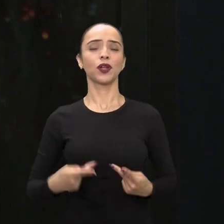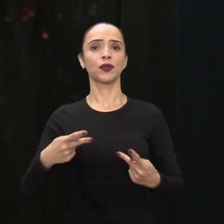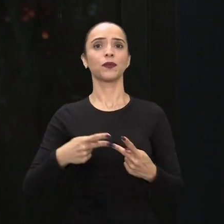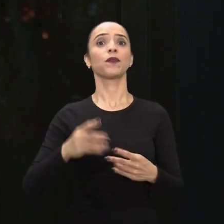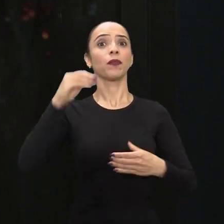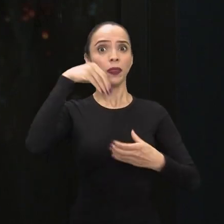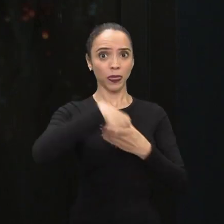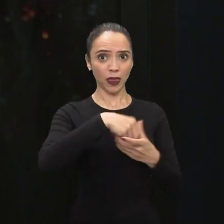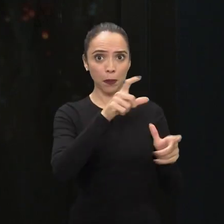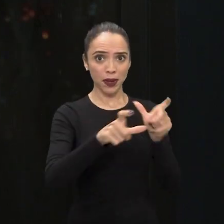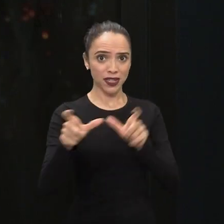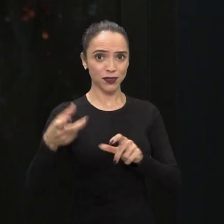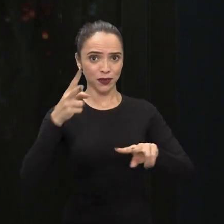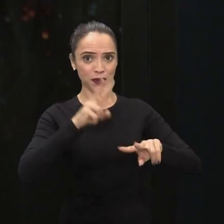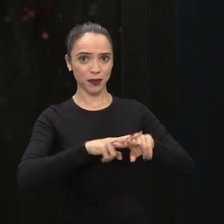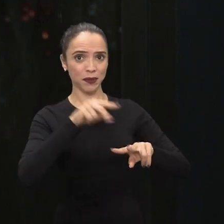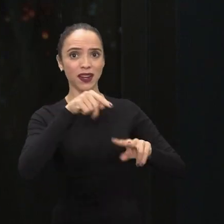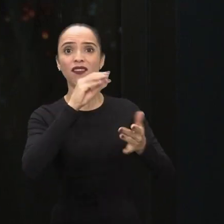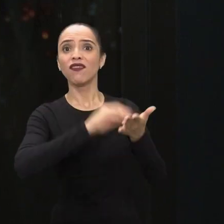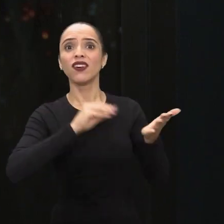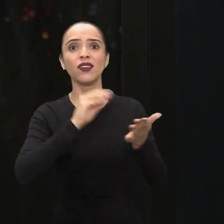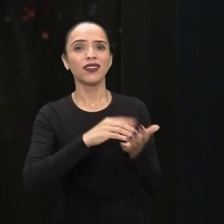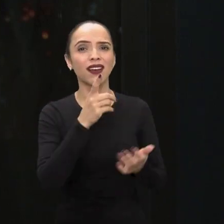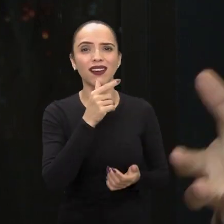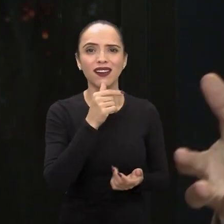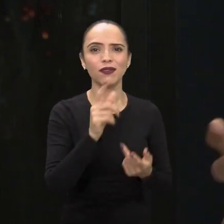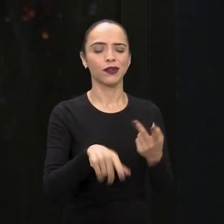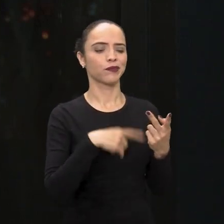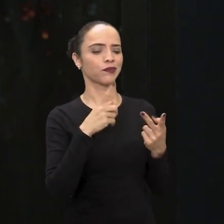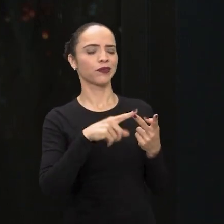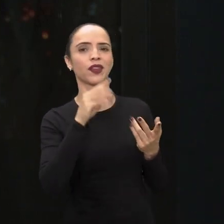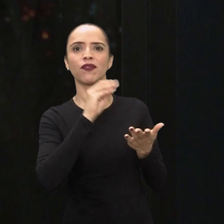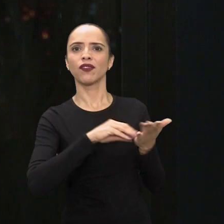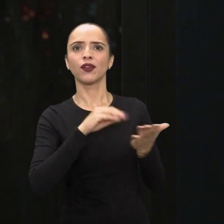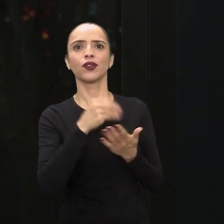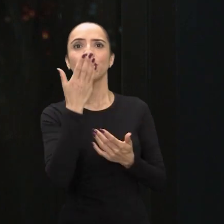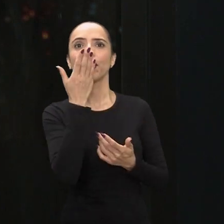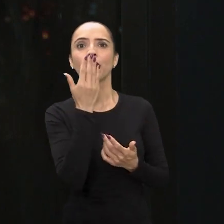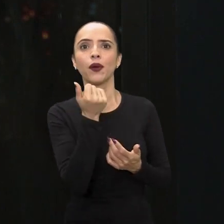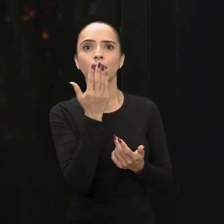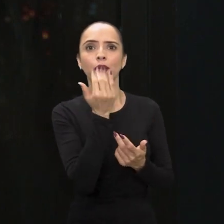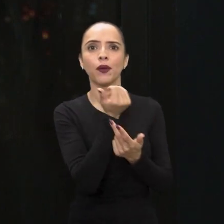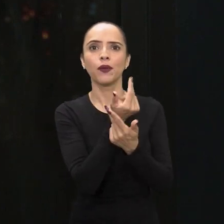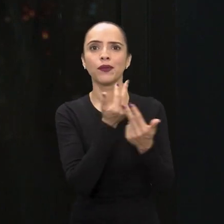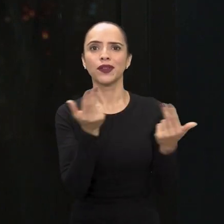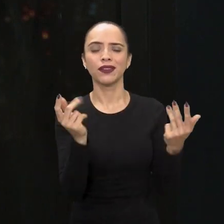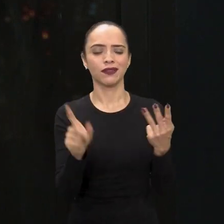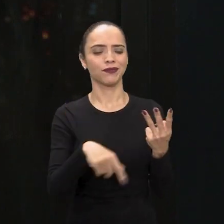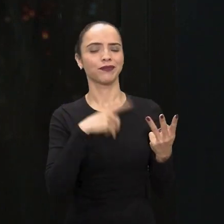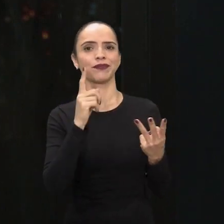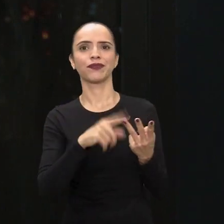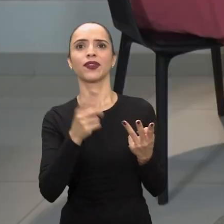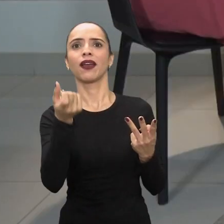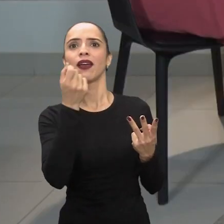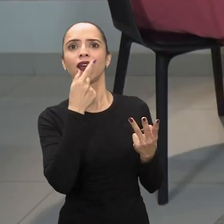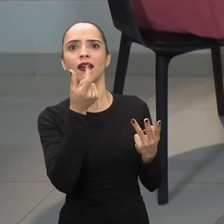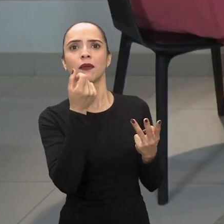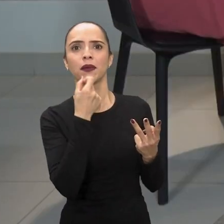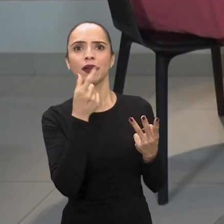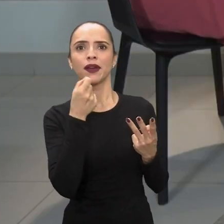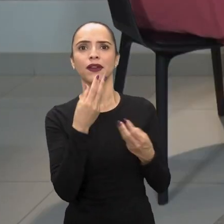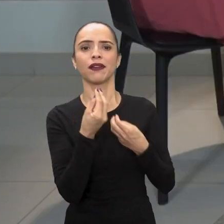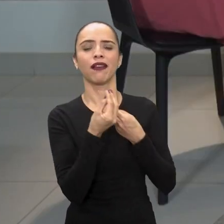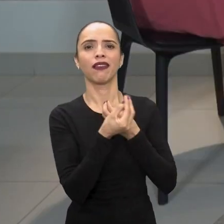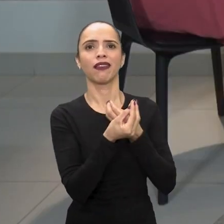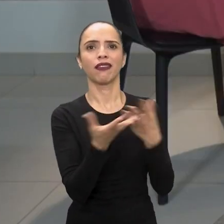a desnutrição dos presos a falta de comida a falta de água ou um usa exacerbado de medicamentos para